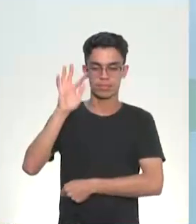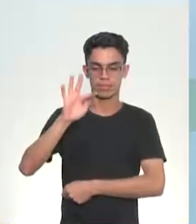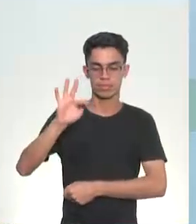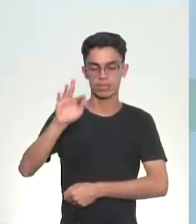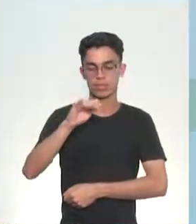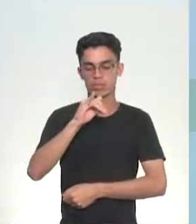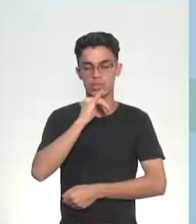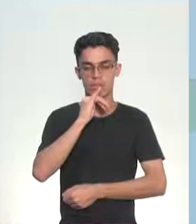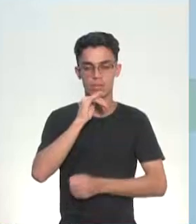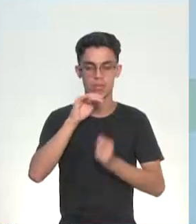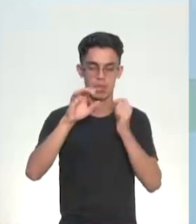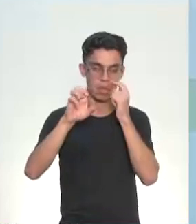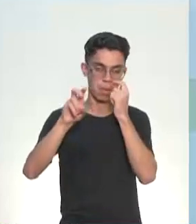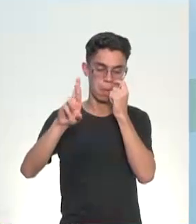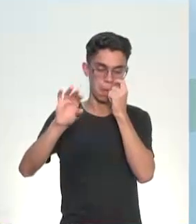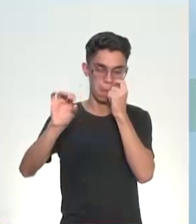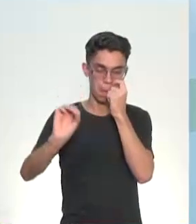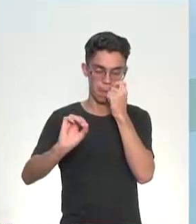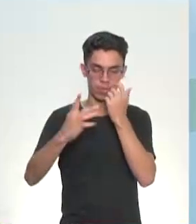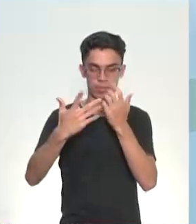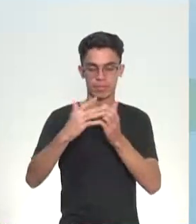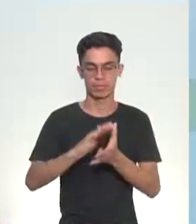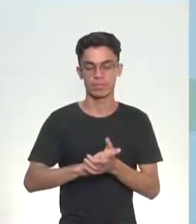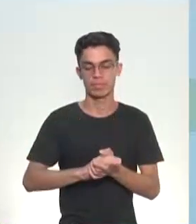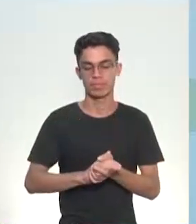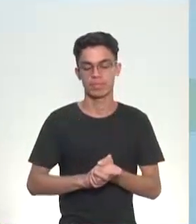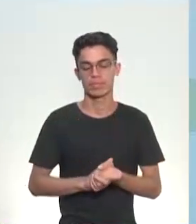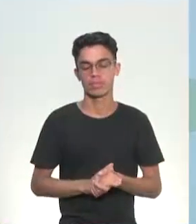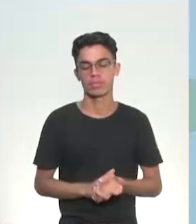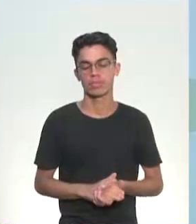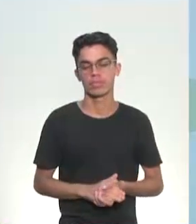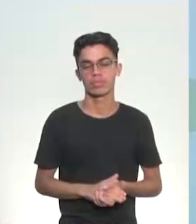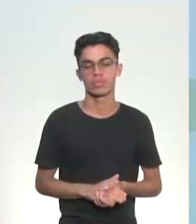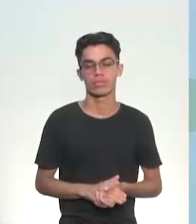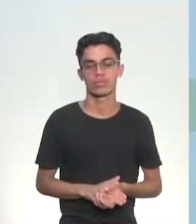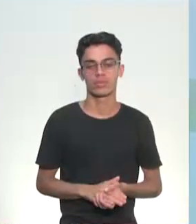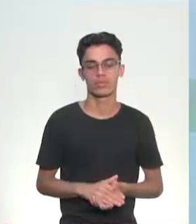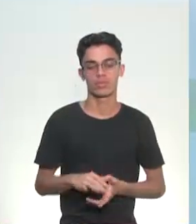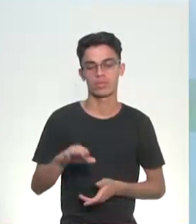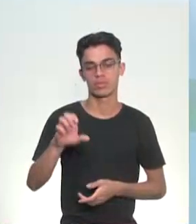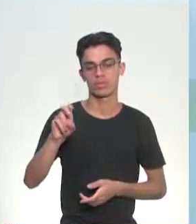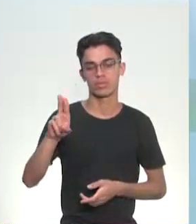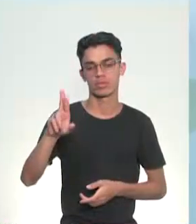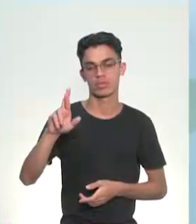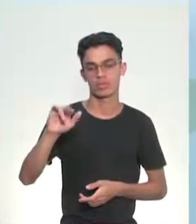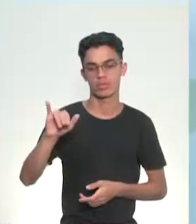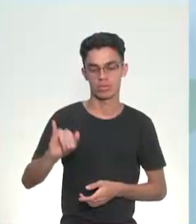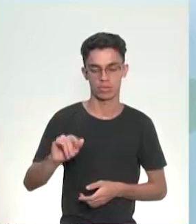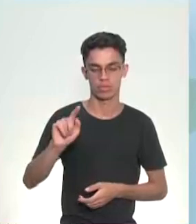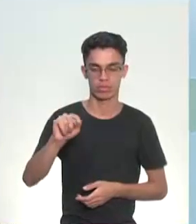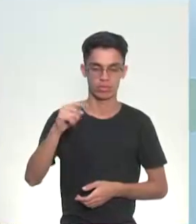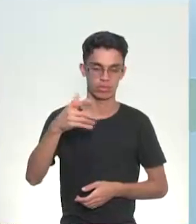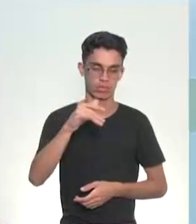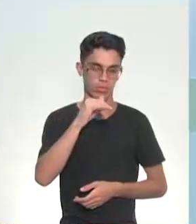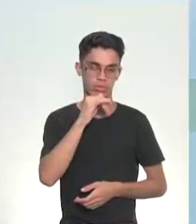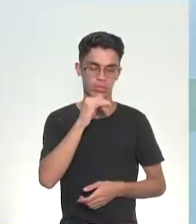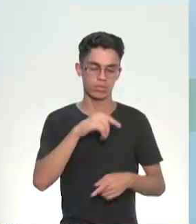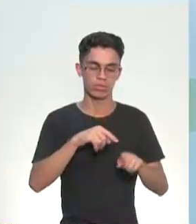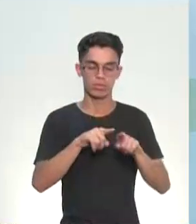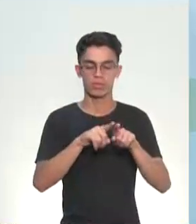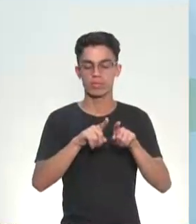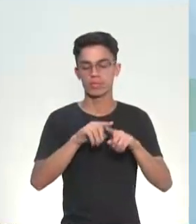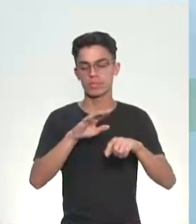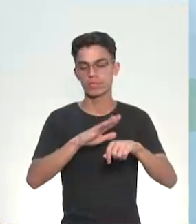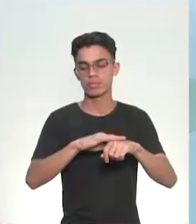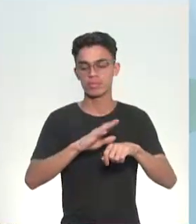por exemplo, o euro. Né? Se a França usa o euro, eles também vão utilizar o euro e outros exemplos aí que fazem